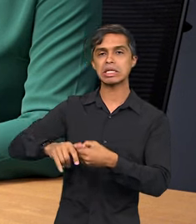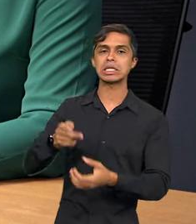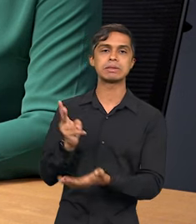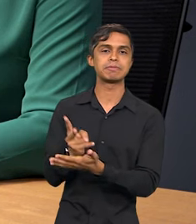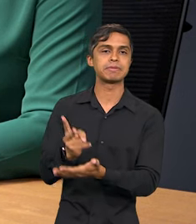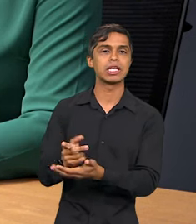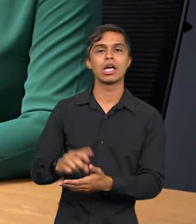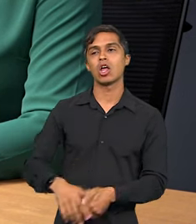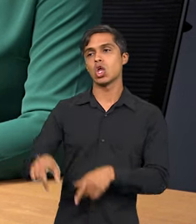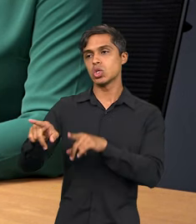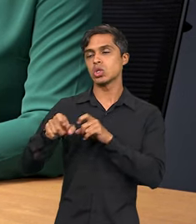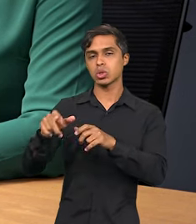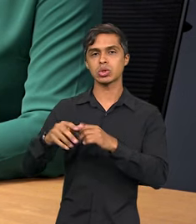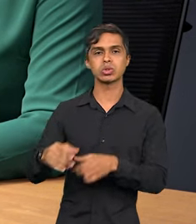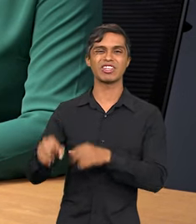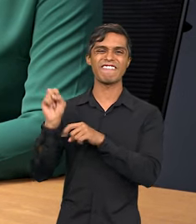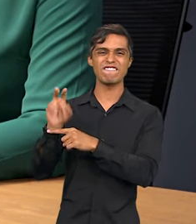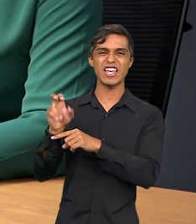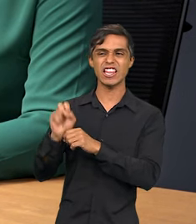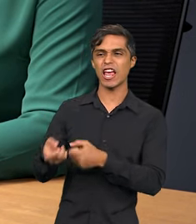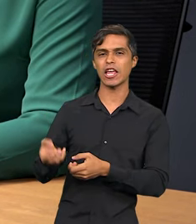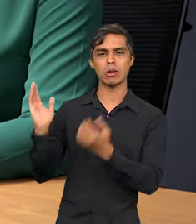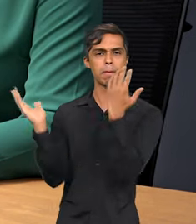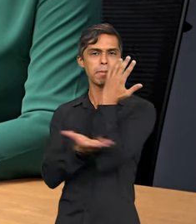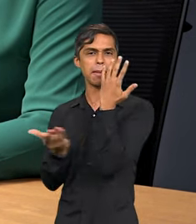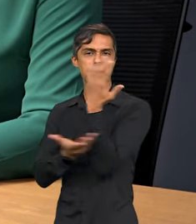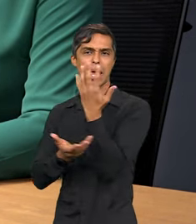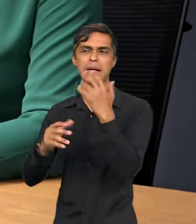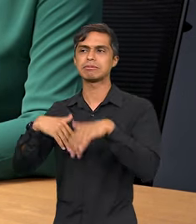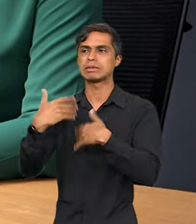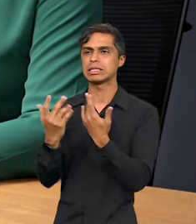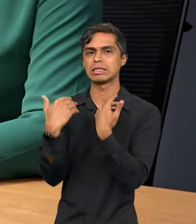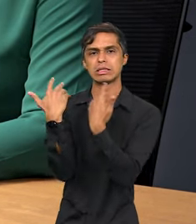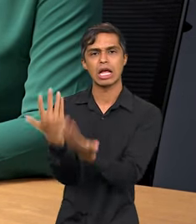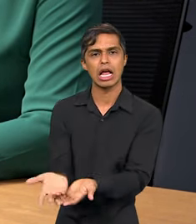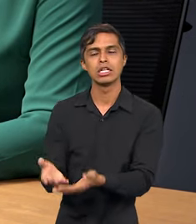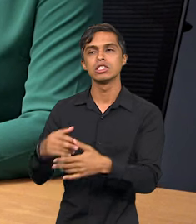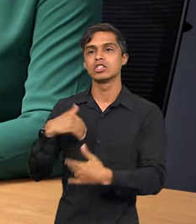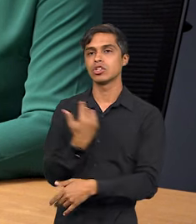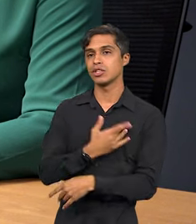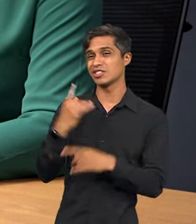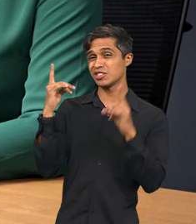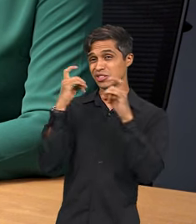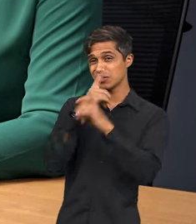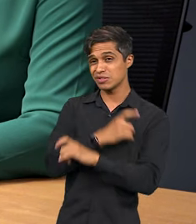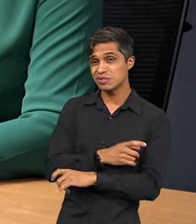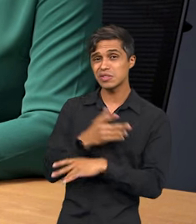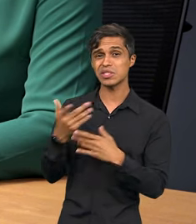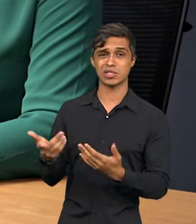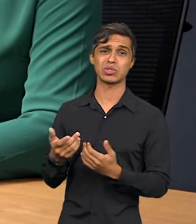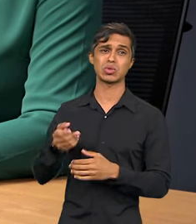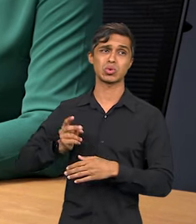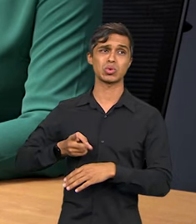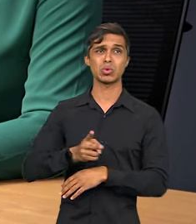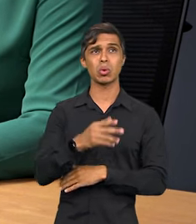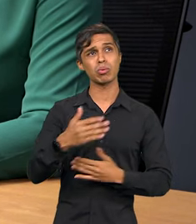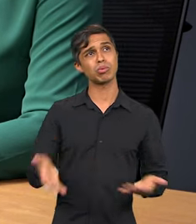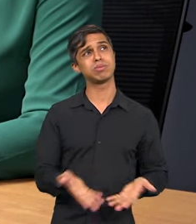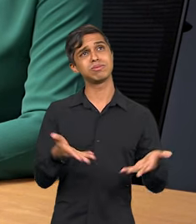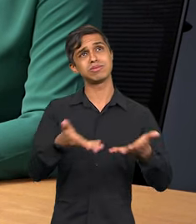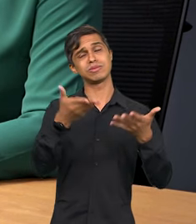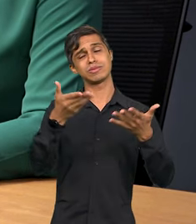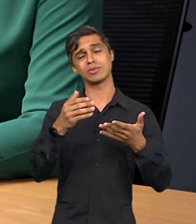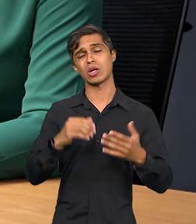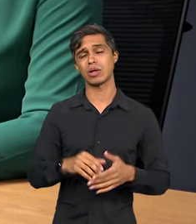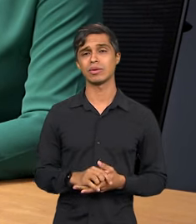gente tiver uma agricultura que é uma agricultura que desmata como no caso do Brasil a gente dificilmente vai conseguir eh contribuir para